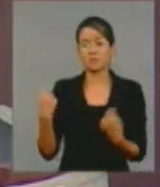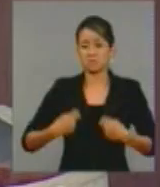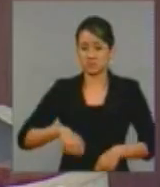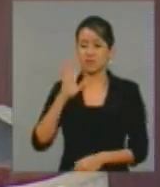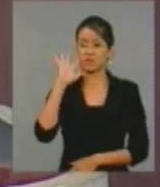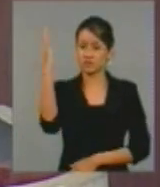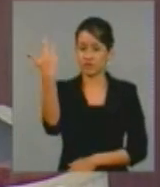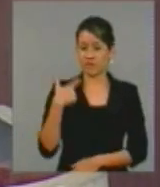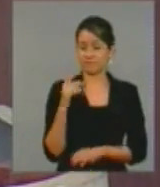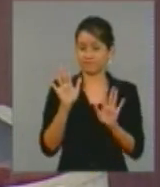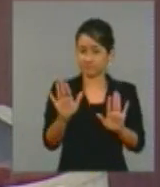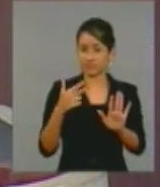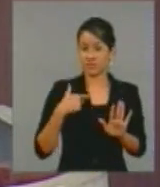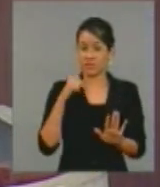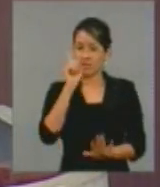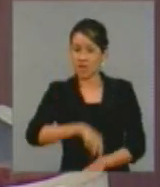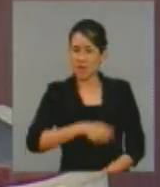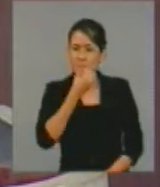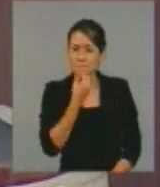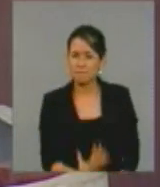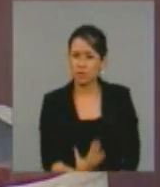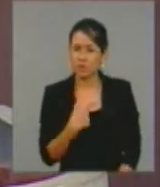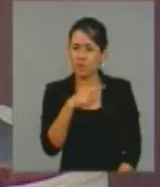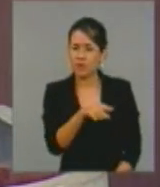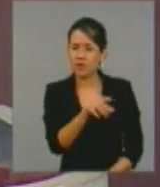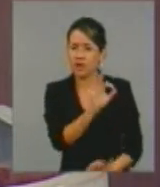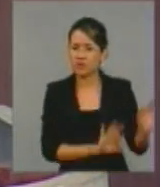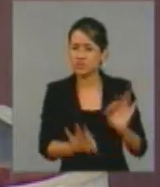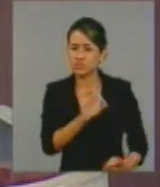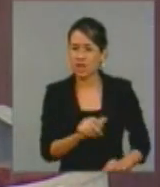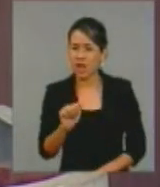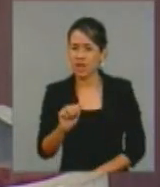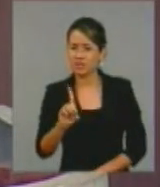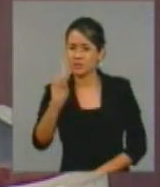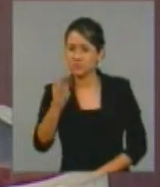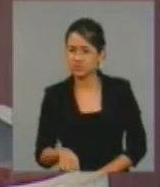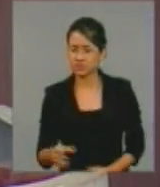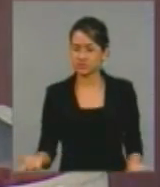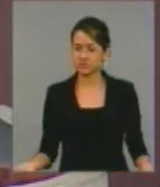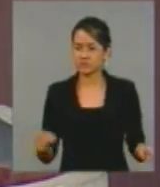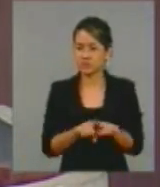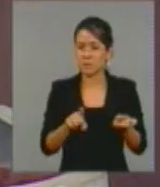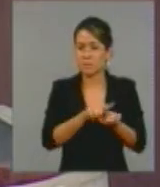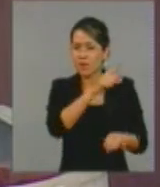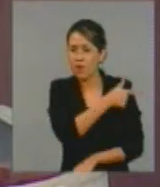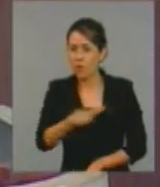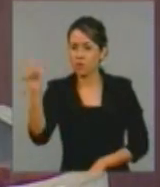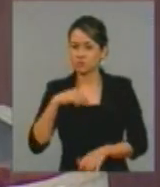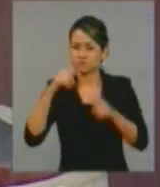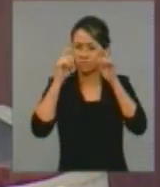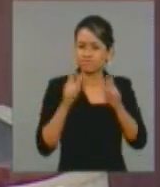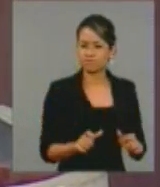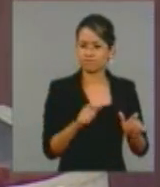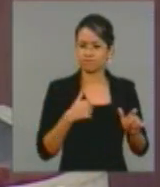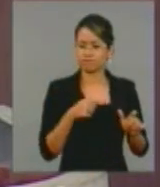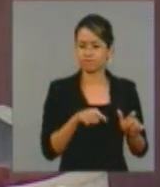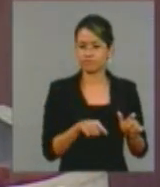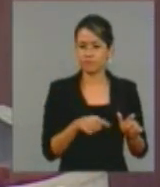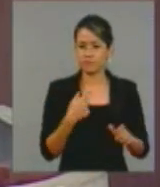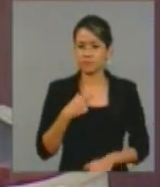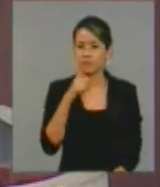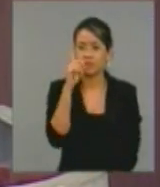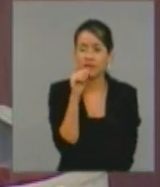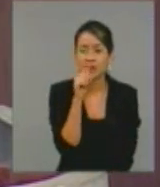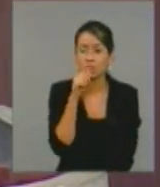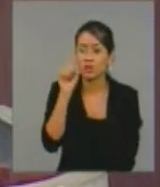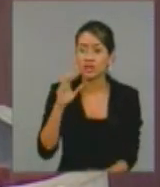entra gestão da qualidade, gestão da quantidade, outras intenções que não seja a concentração da riqueza, tratar a água como